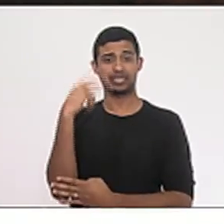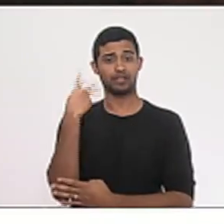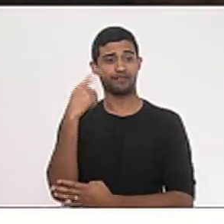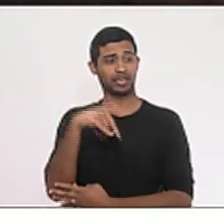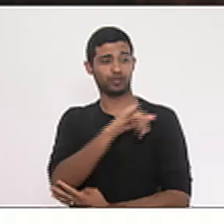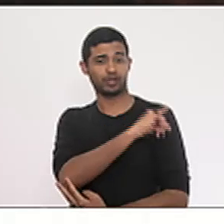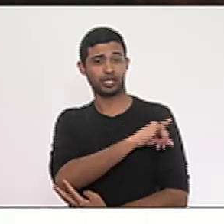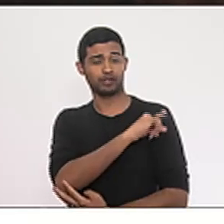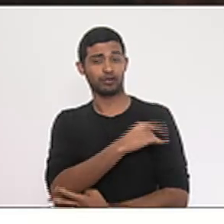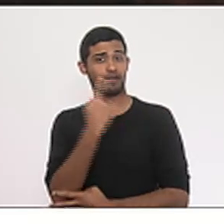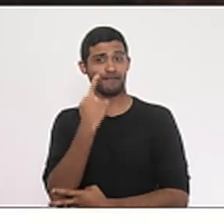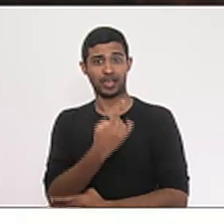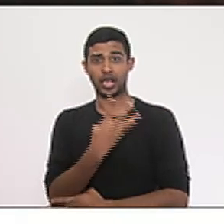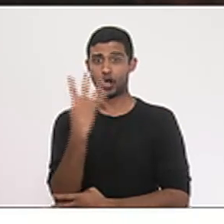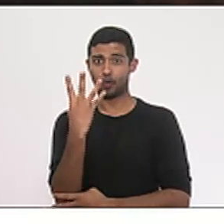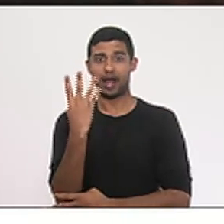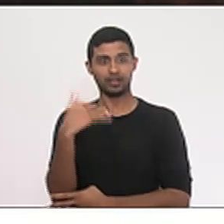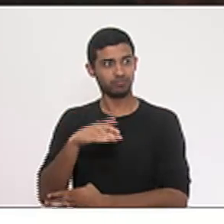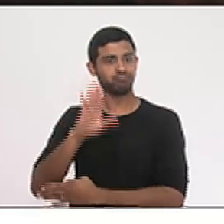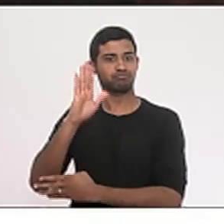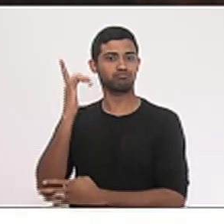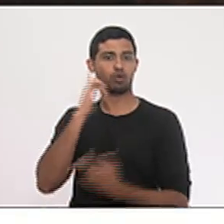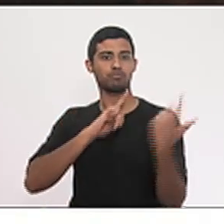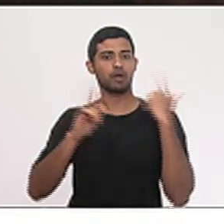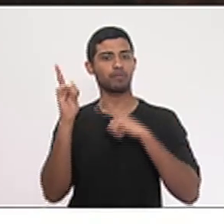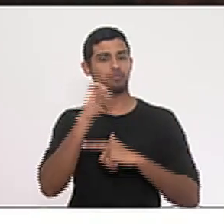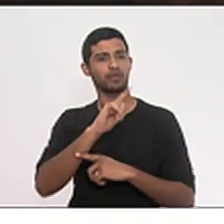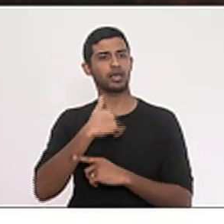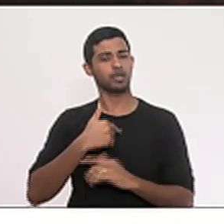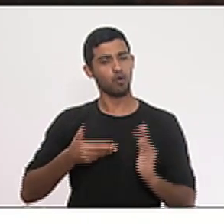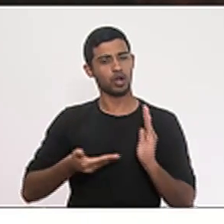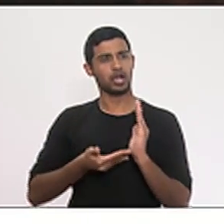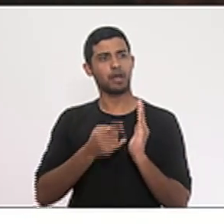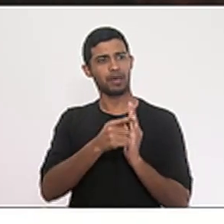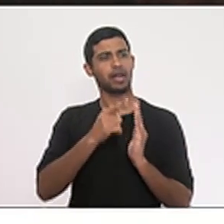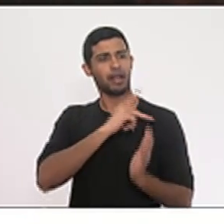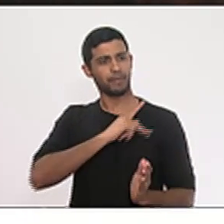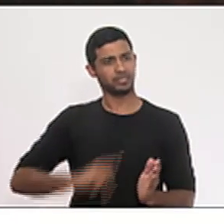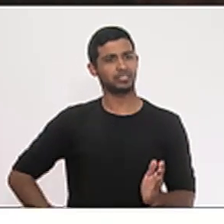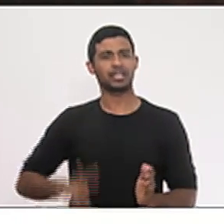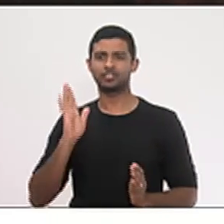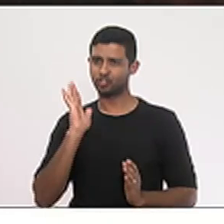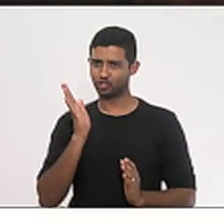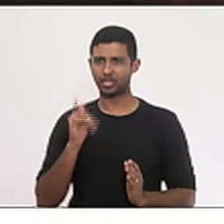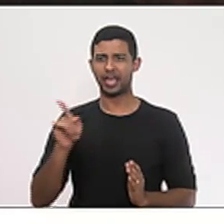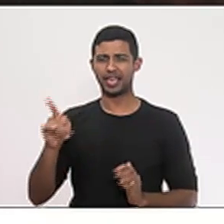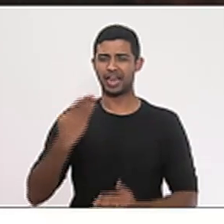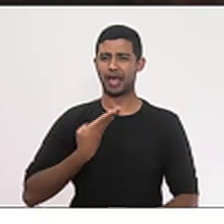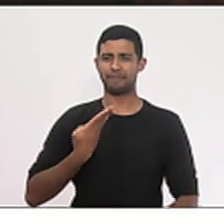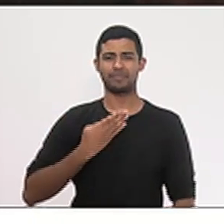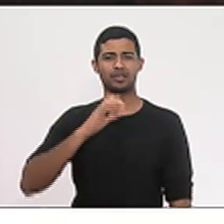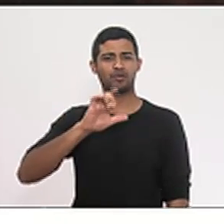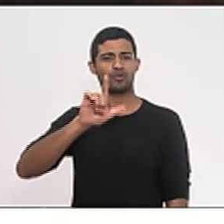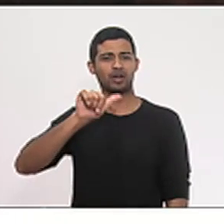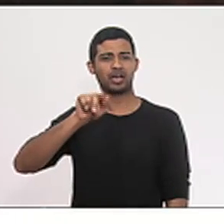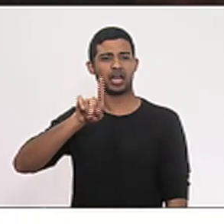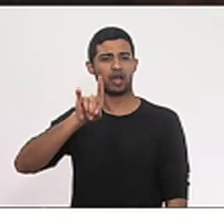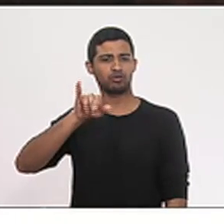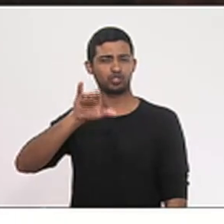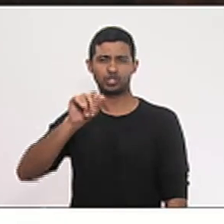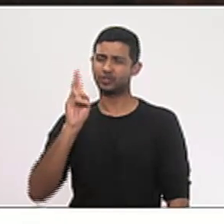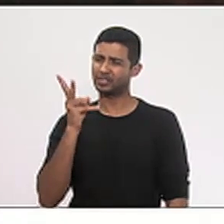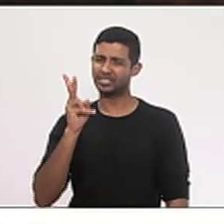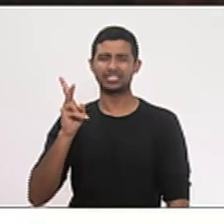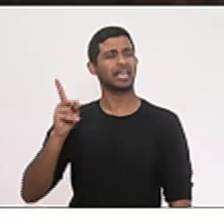do Rio de Janeiro por 4 mandatos e presidi na Câmara. Está aqui até meu amigo Claudino, sempre me aturou muito na Câmara